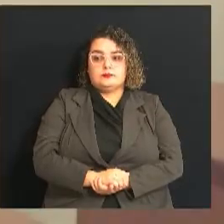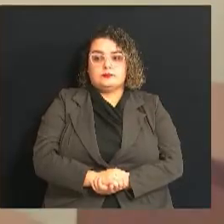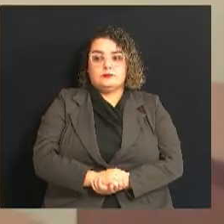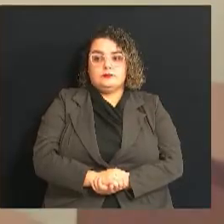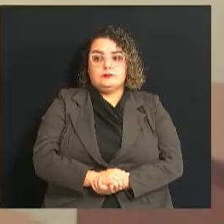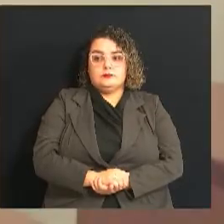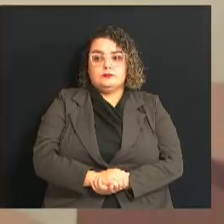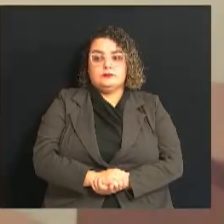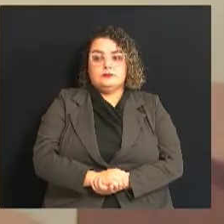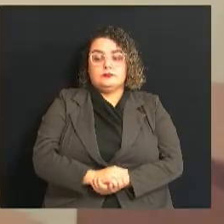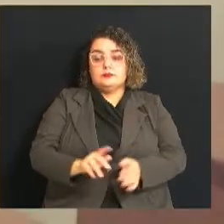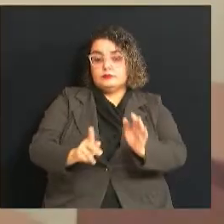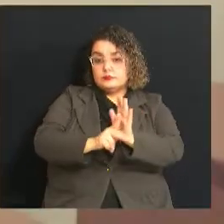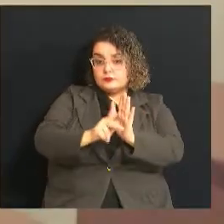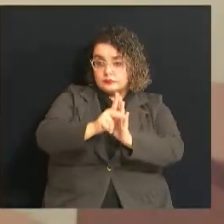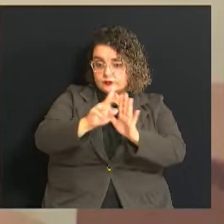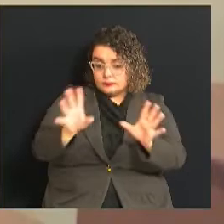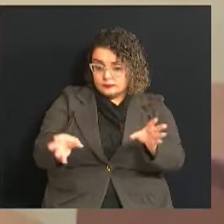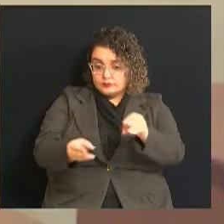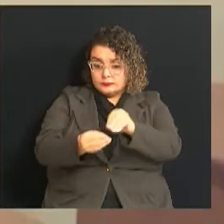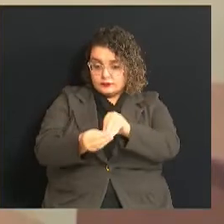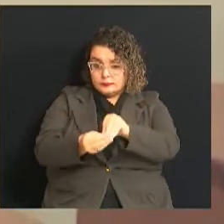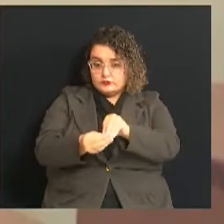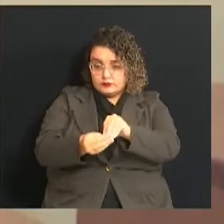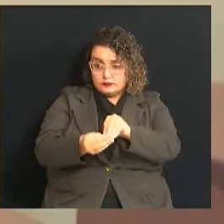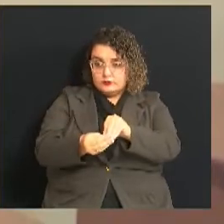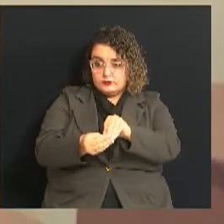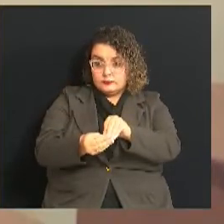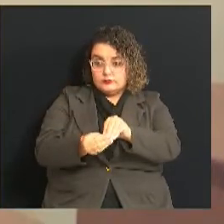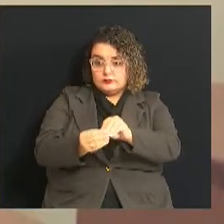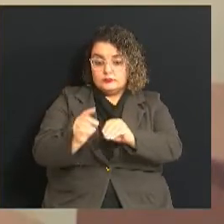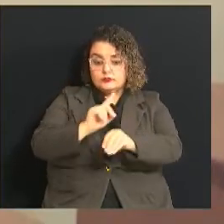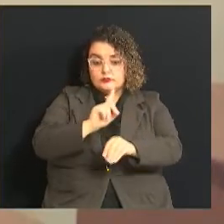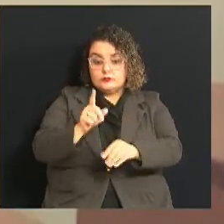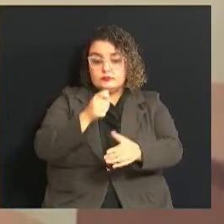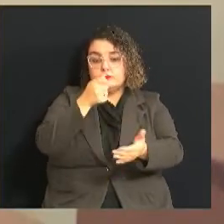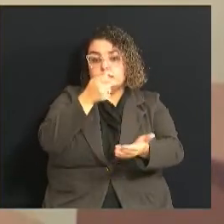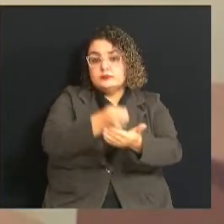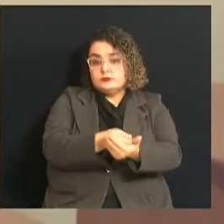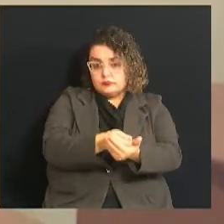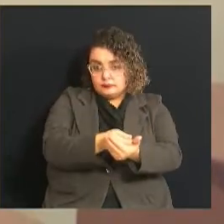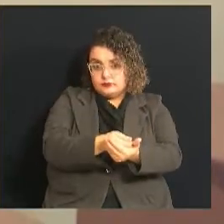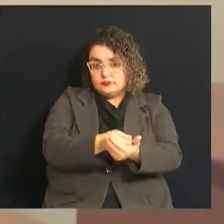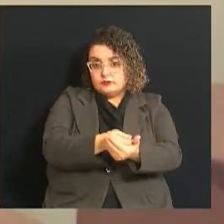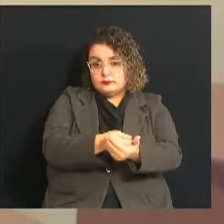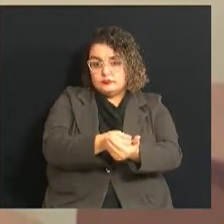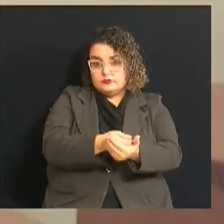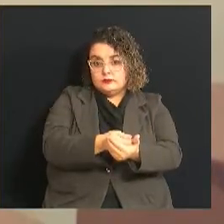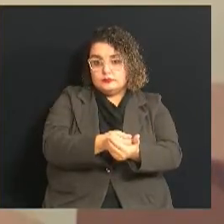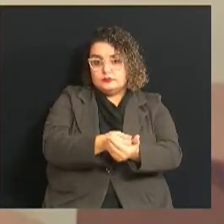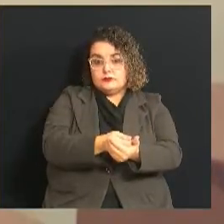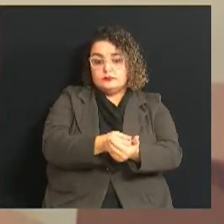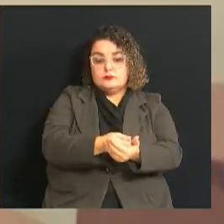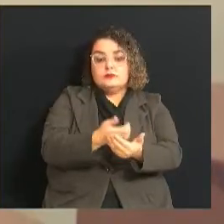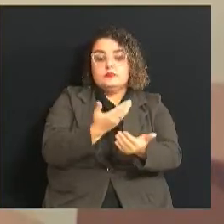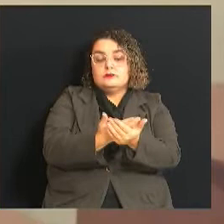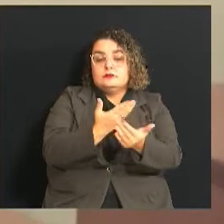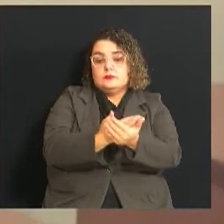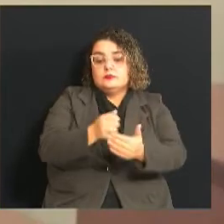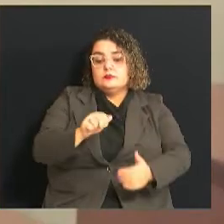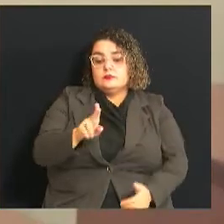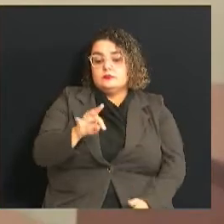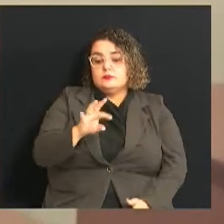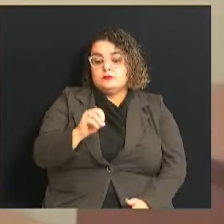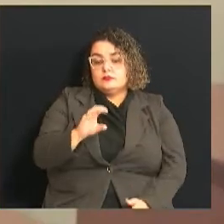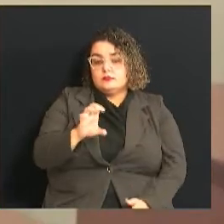Esse projeto, em suma, ele desobriga a necessidade de fazer as aulas na autoescola, principalmente